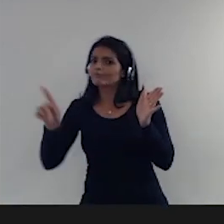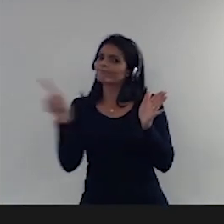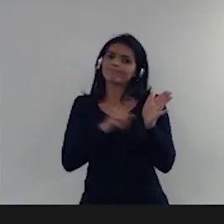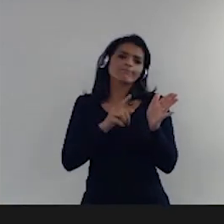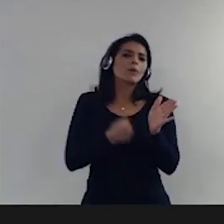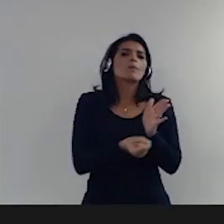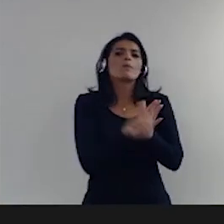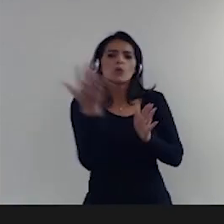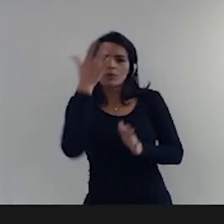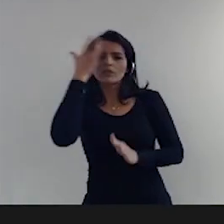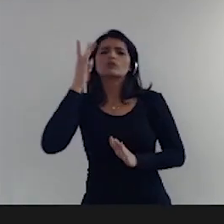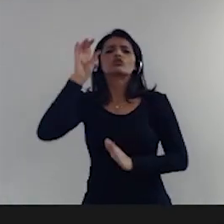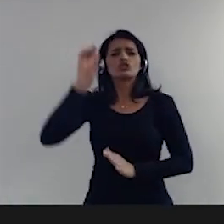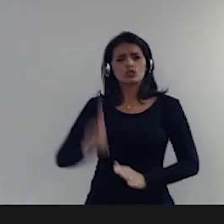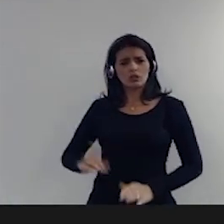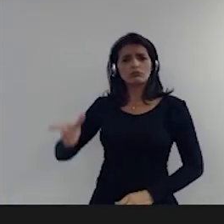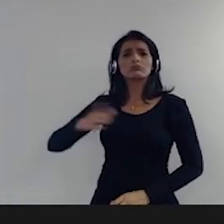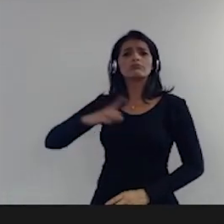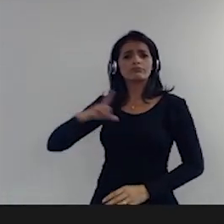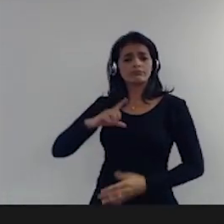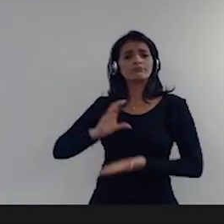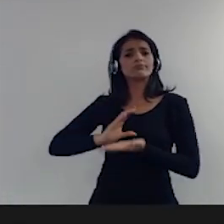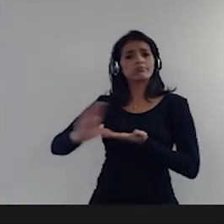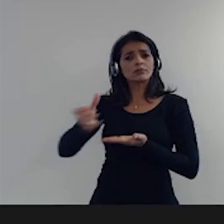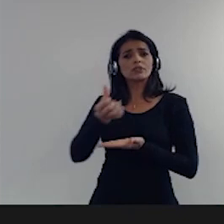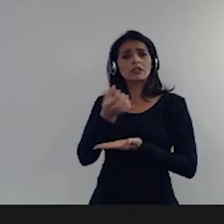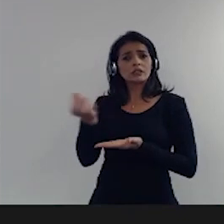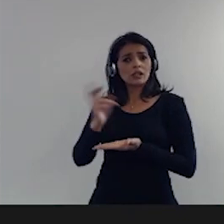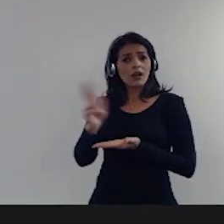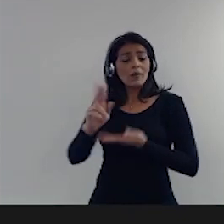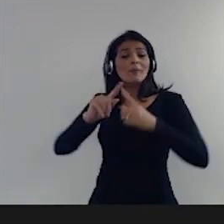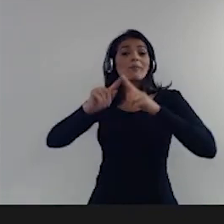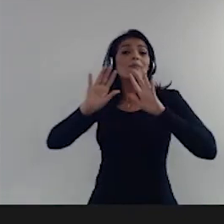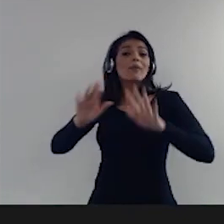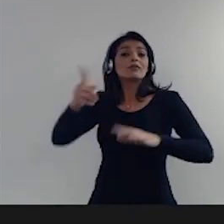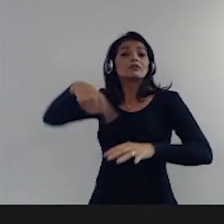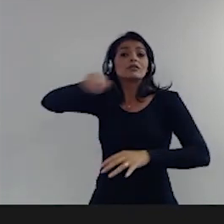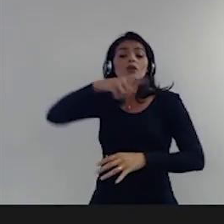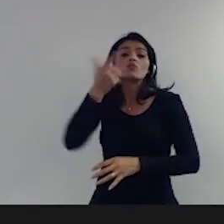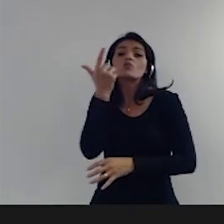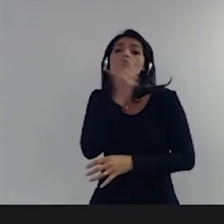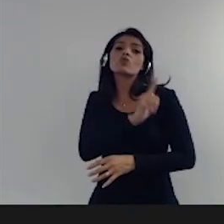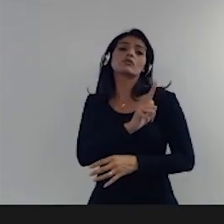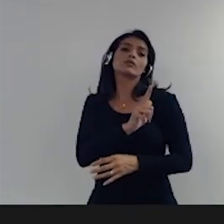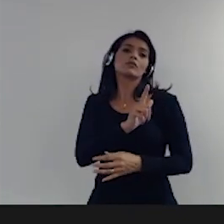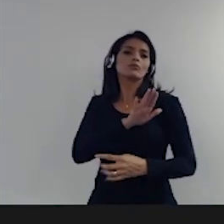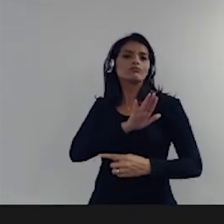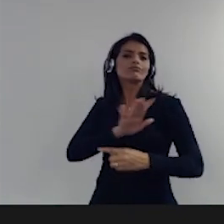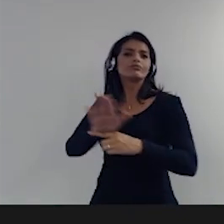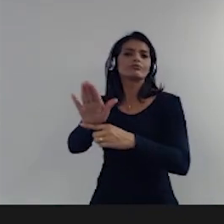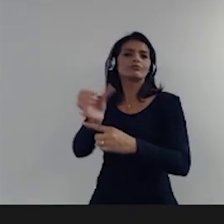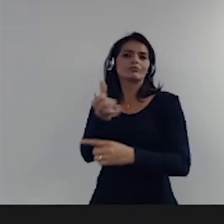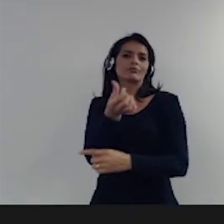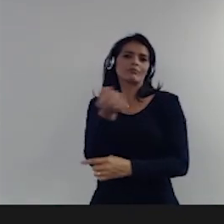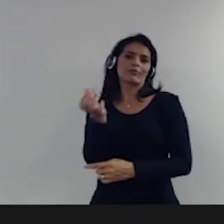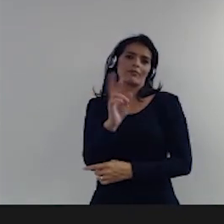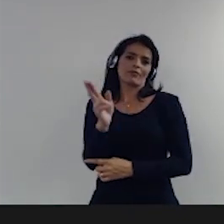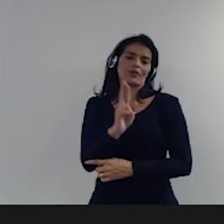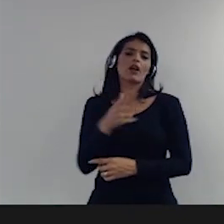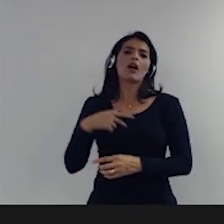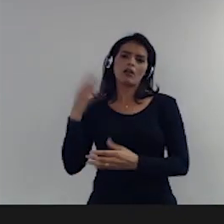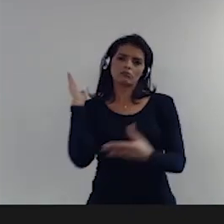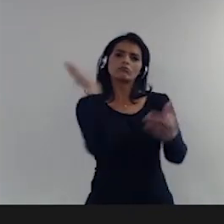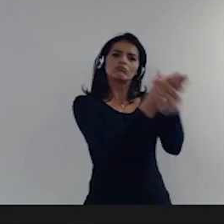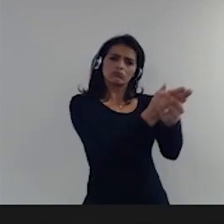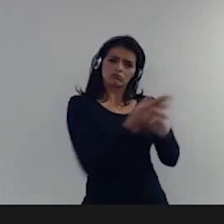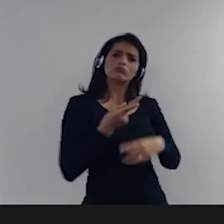que têm direito, em tese, ao auxílio emergencial, mas elas não obtiveram esse auxílio, e, com isso, elas buscaram a justiça